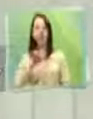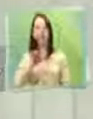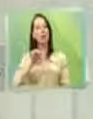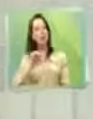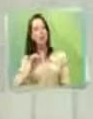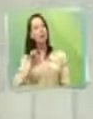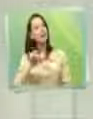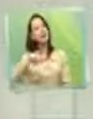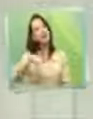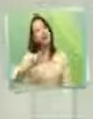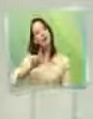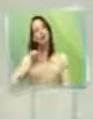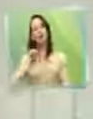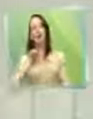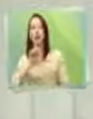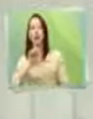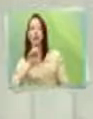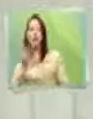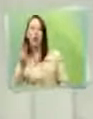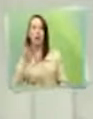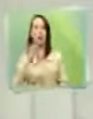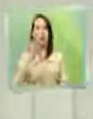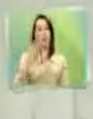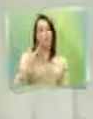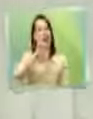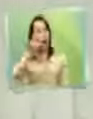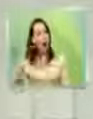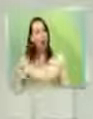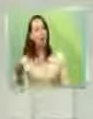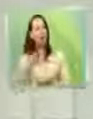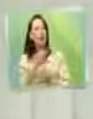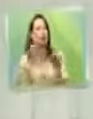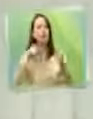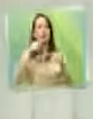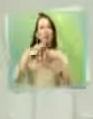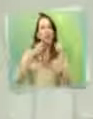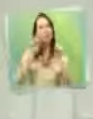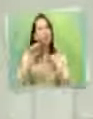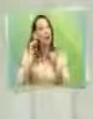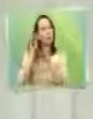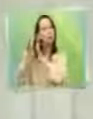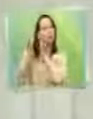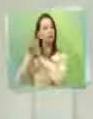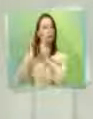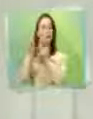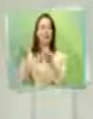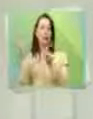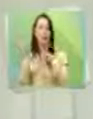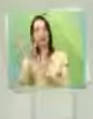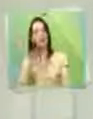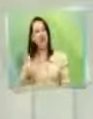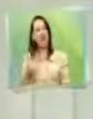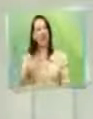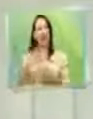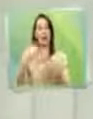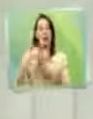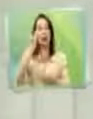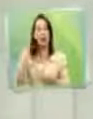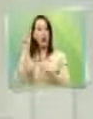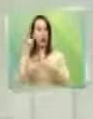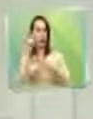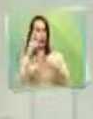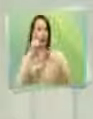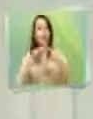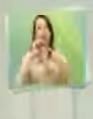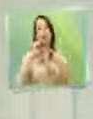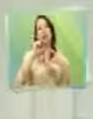plantãoenem@redminas.mg.gov.br. Aproveite a presença dos nossos professores de plantão e tire suas dúvidas sobre os assuntos do programa de hoje: